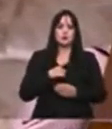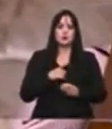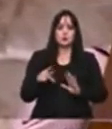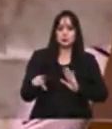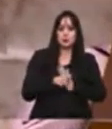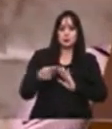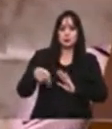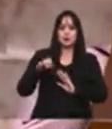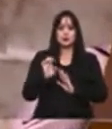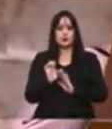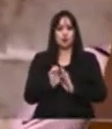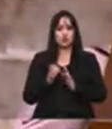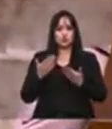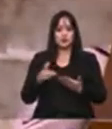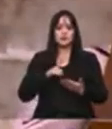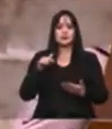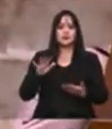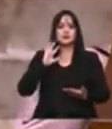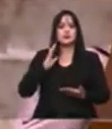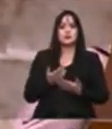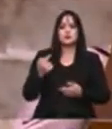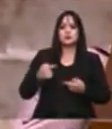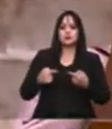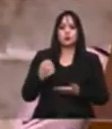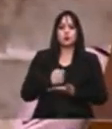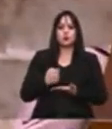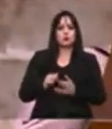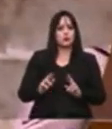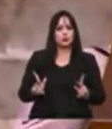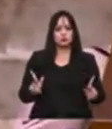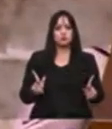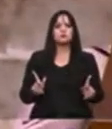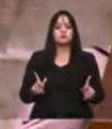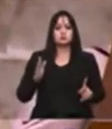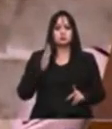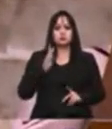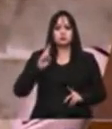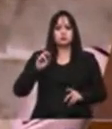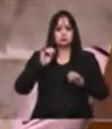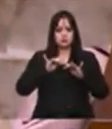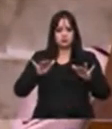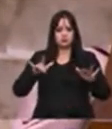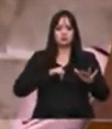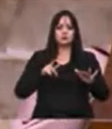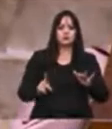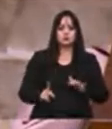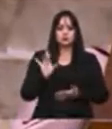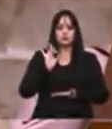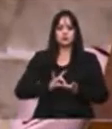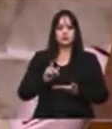da estatal diante dessa situação de inadimplência contratual. Pelo contrário, a BR Distribuidora continuou a